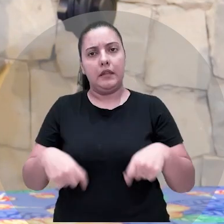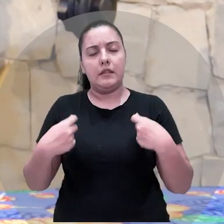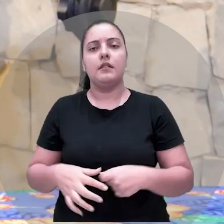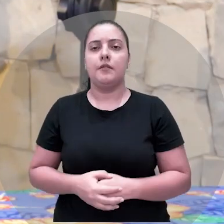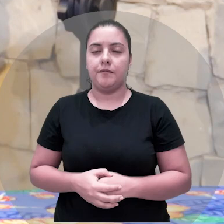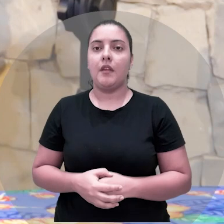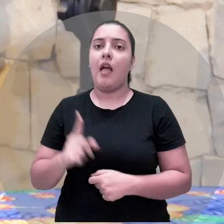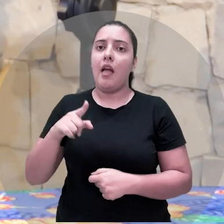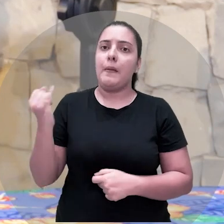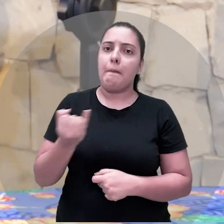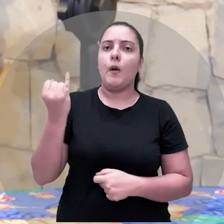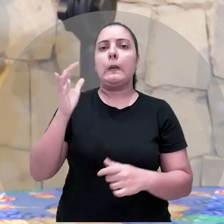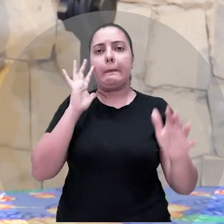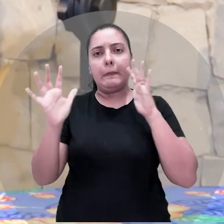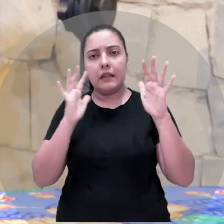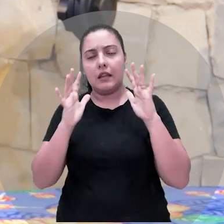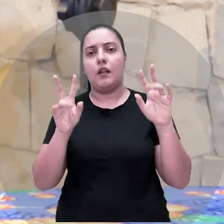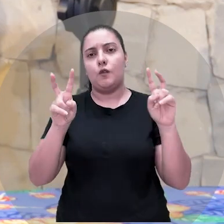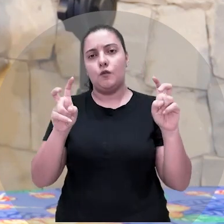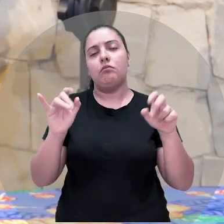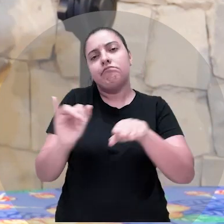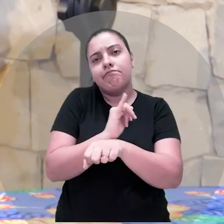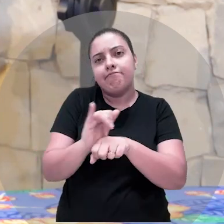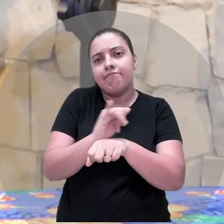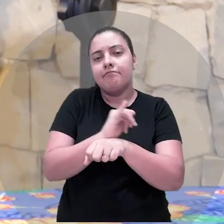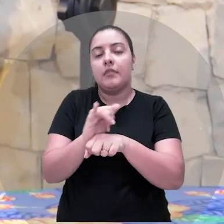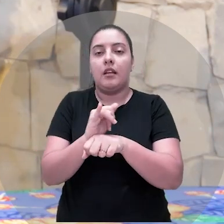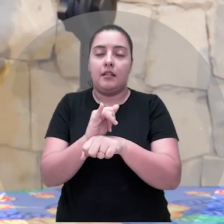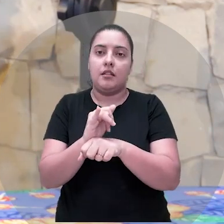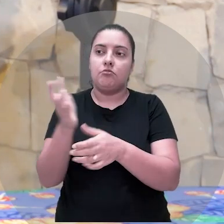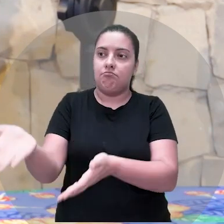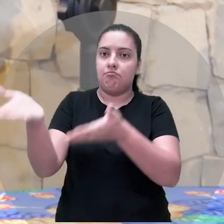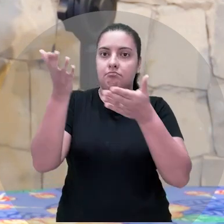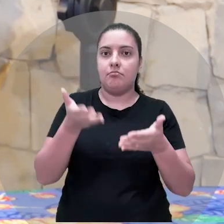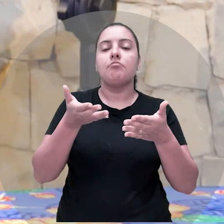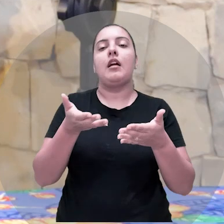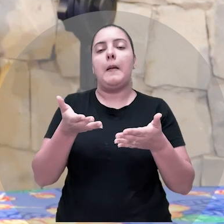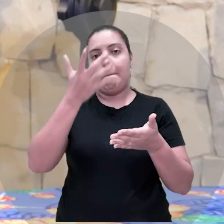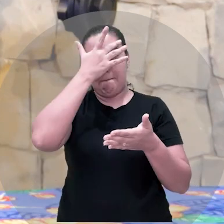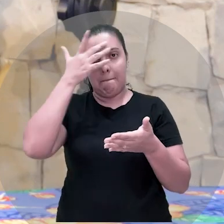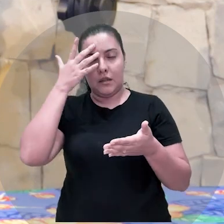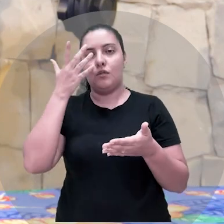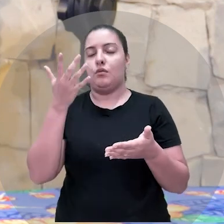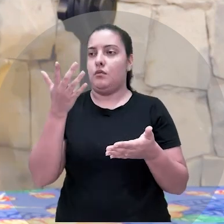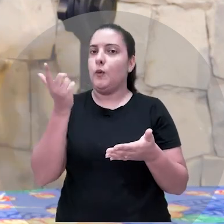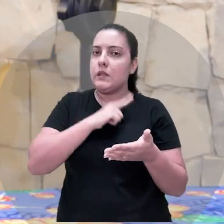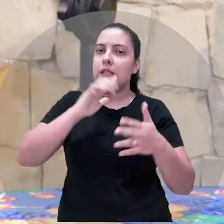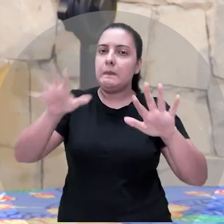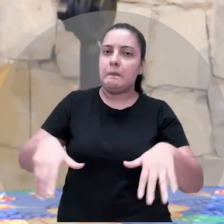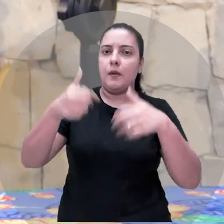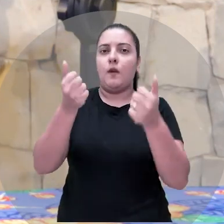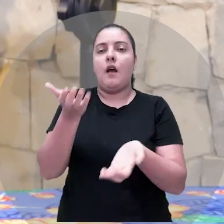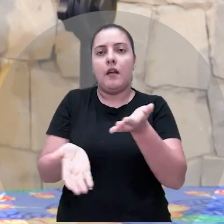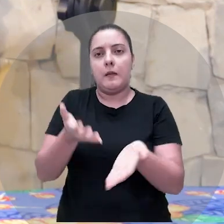realmente nesse sentido do acolhimento né ter proximidade com as famílias que é o caso do ccbj né então se você tem